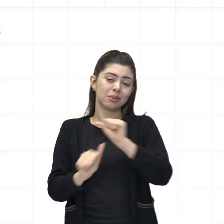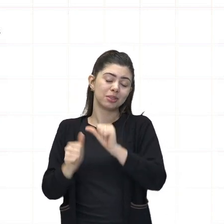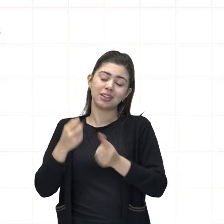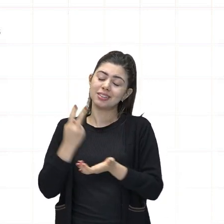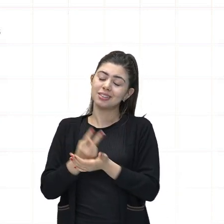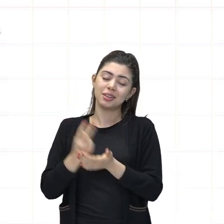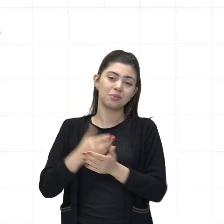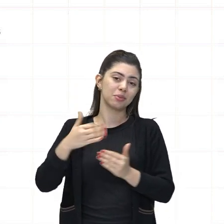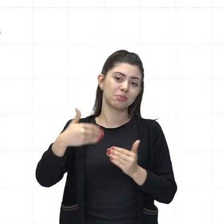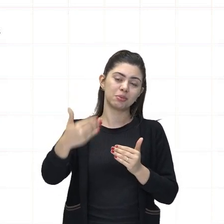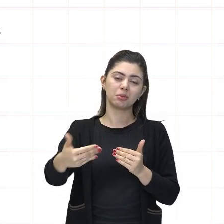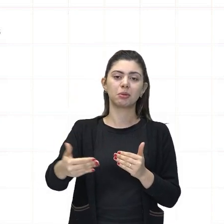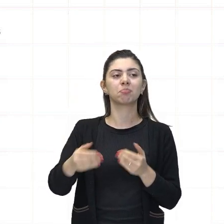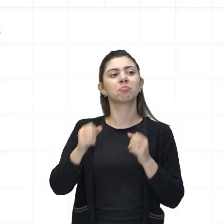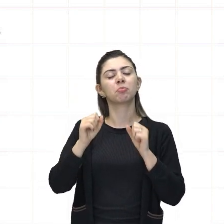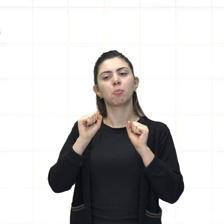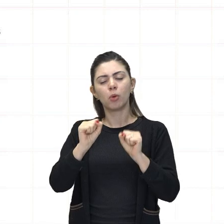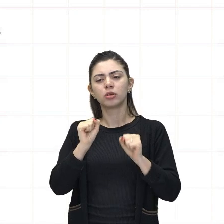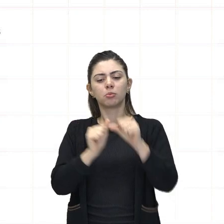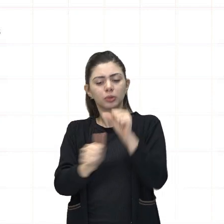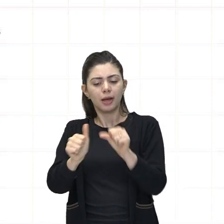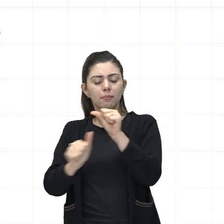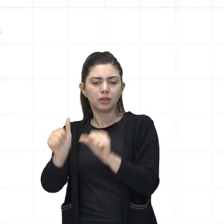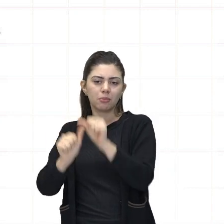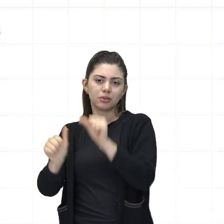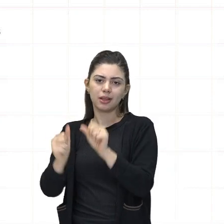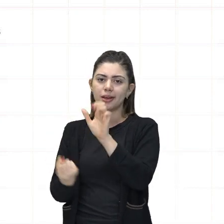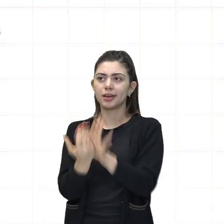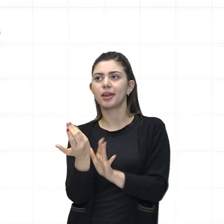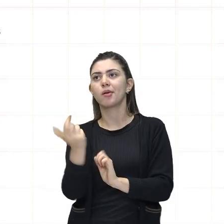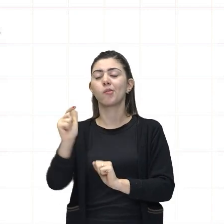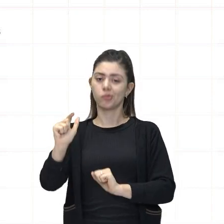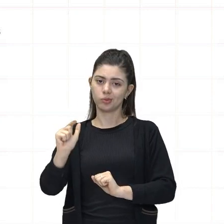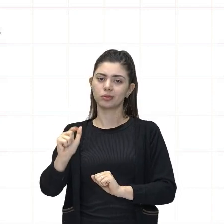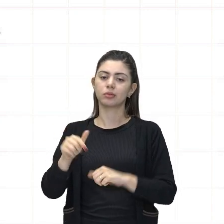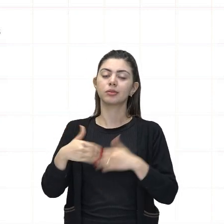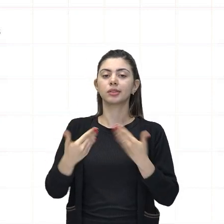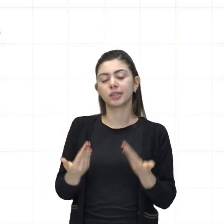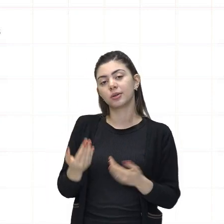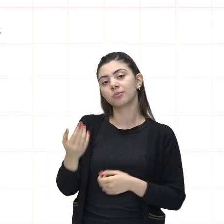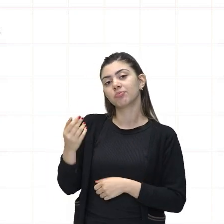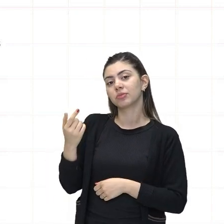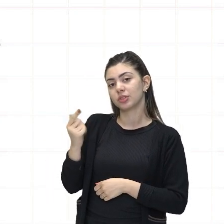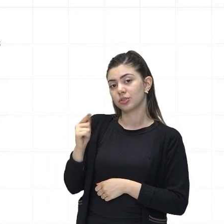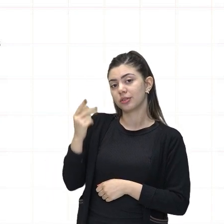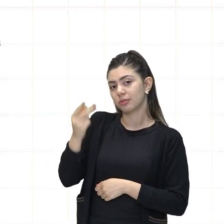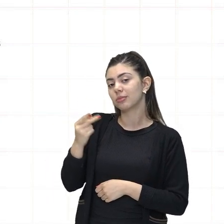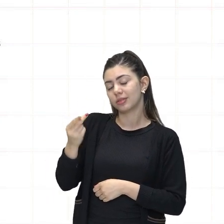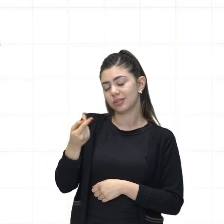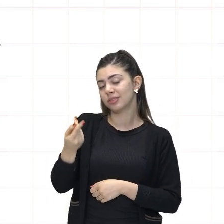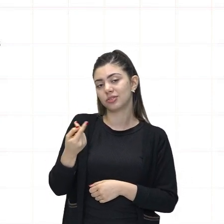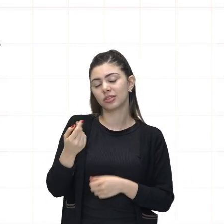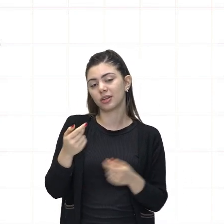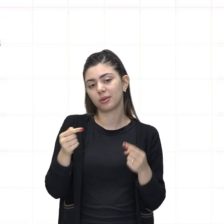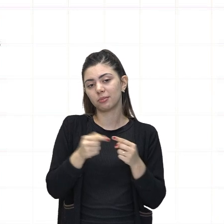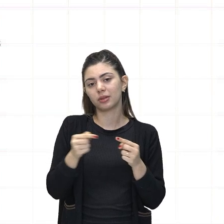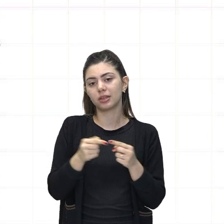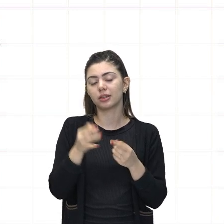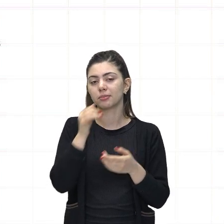Tudo vai acabar, tudo vai mudar, tudo vai se tornar uma outra coisa. E na geopolítica isso acontece. Diversos povos vivem